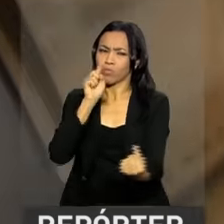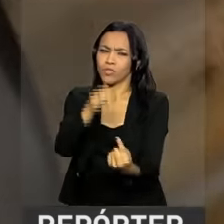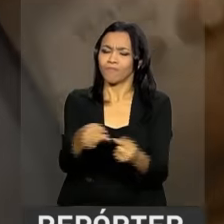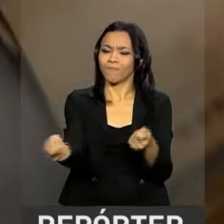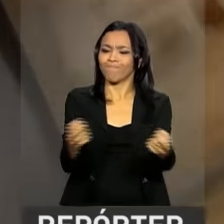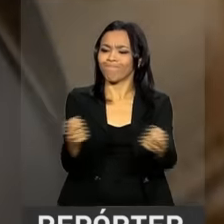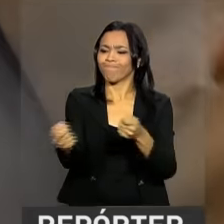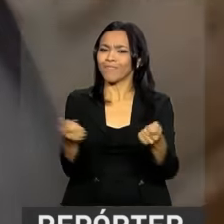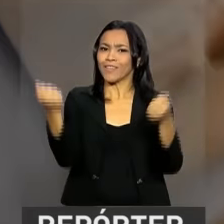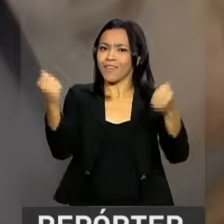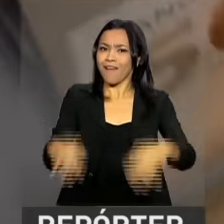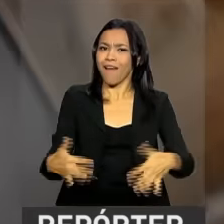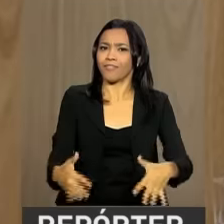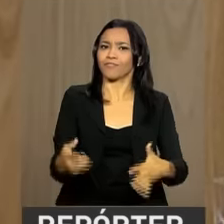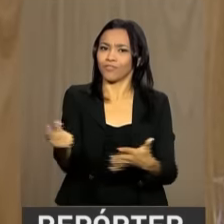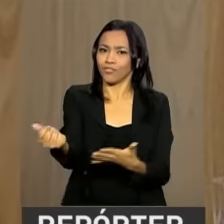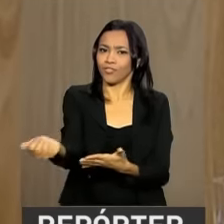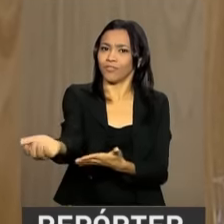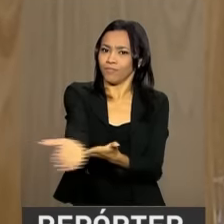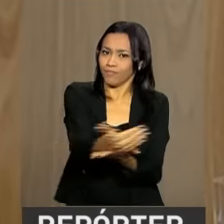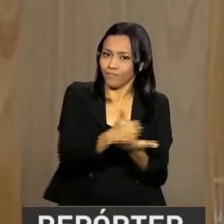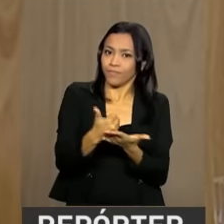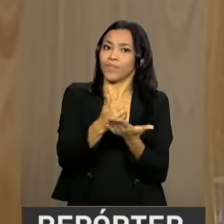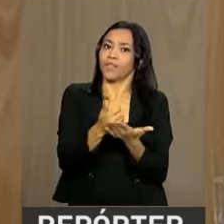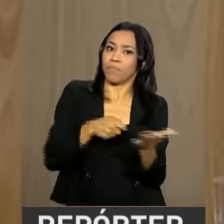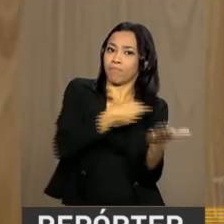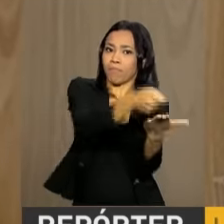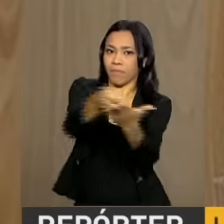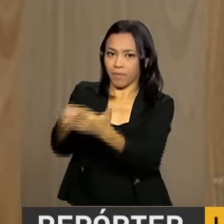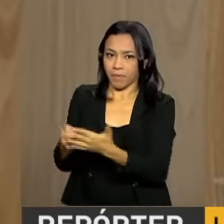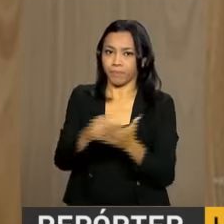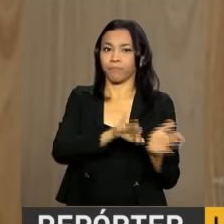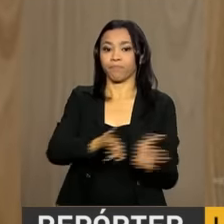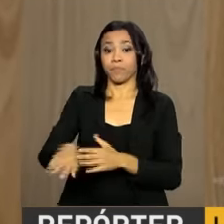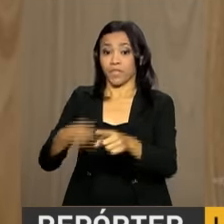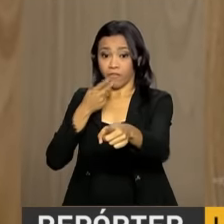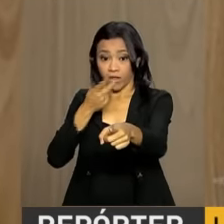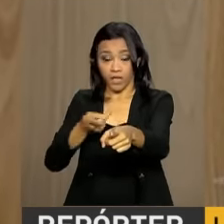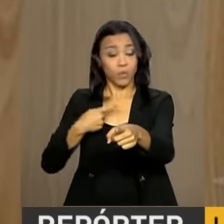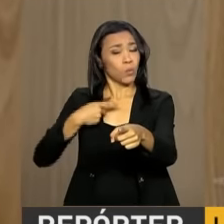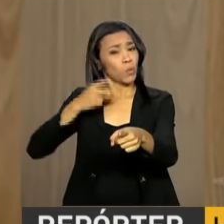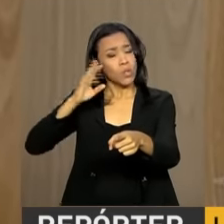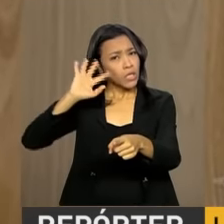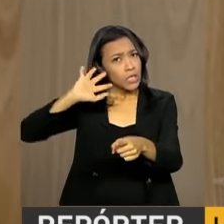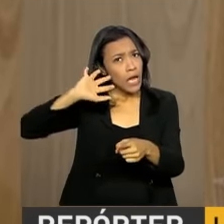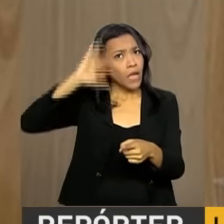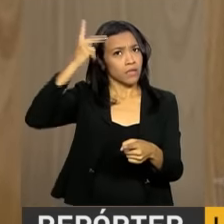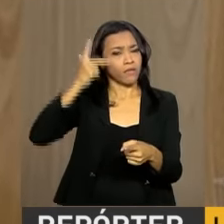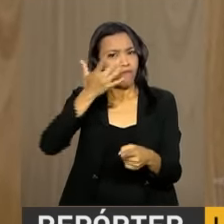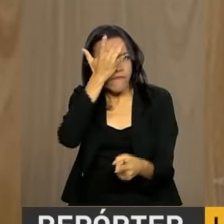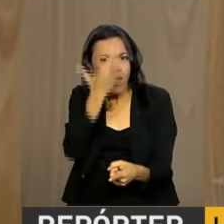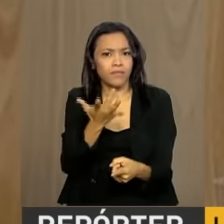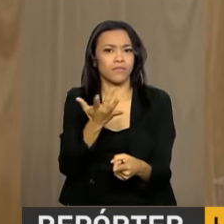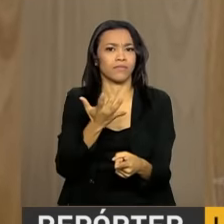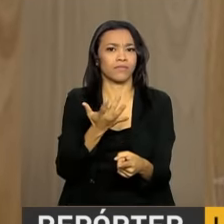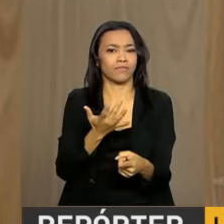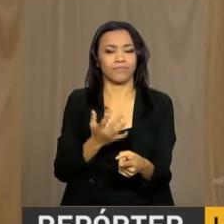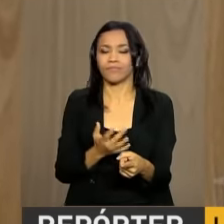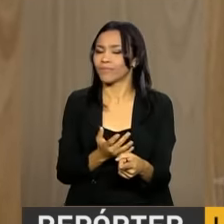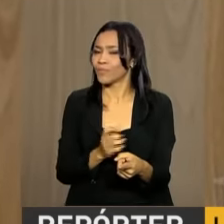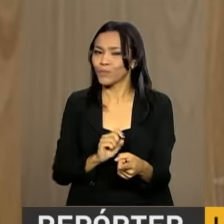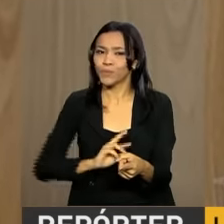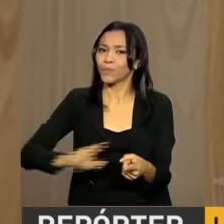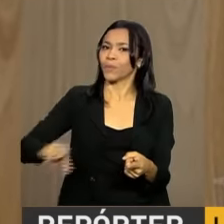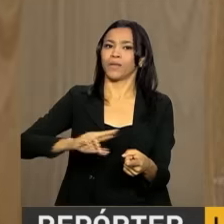despesas e receitas não há soluções fáceis os desequilíbrios não serão